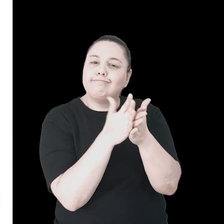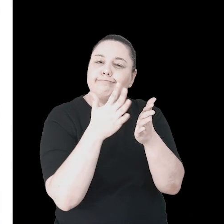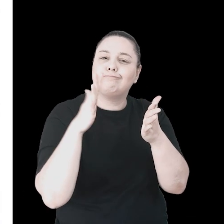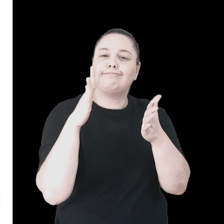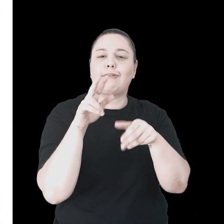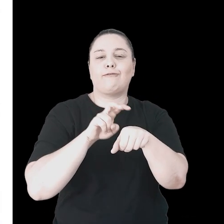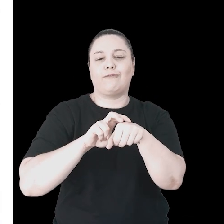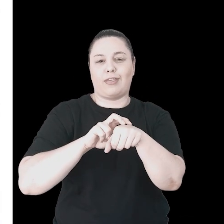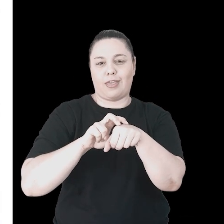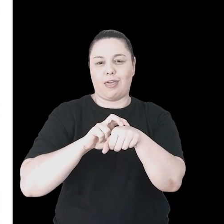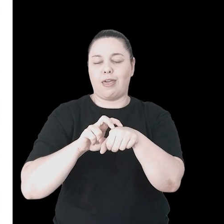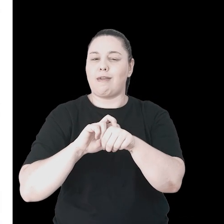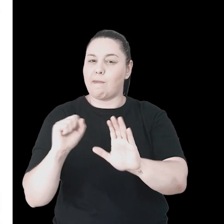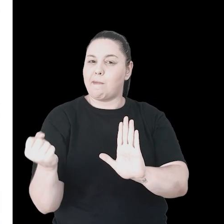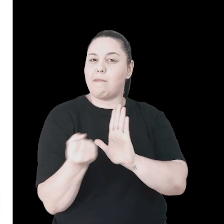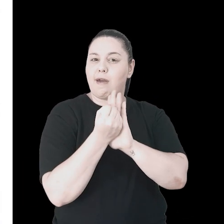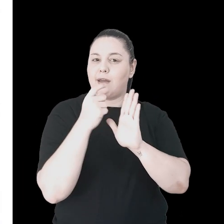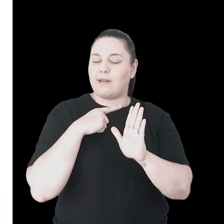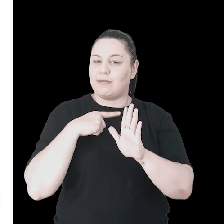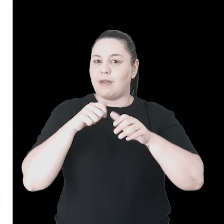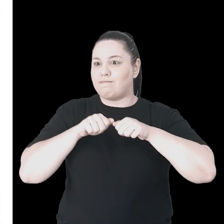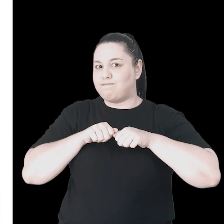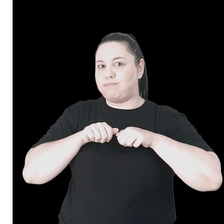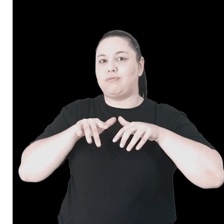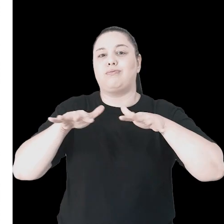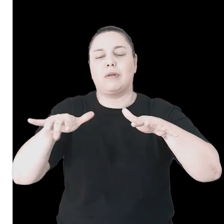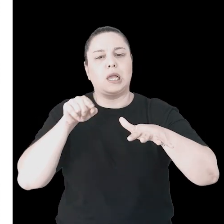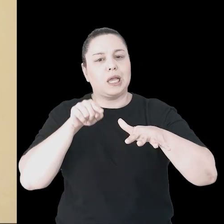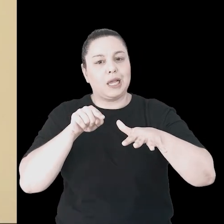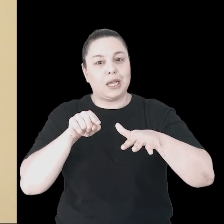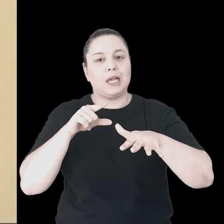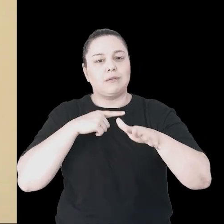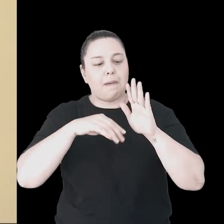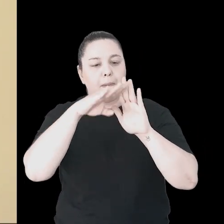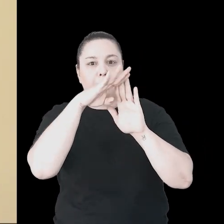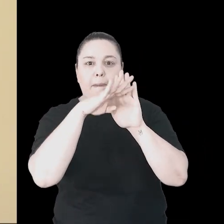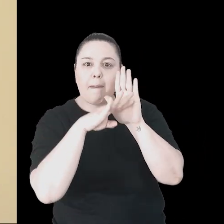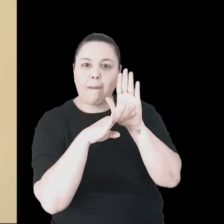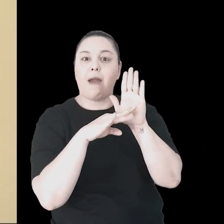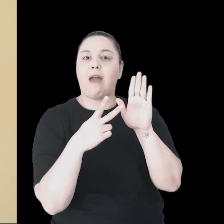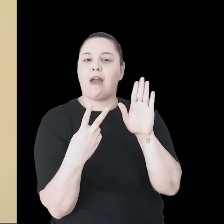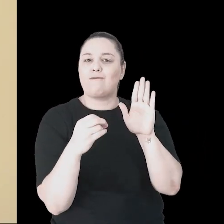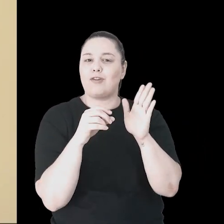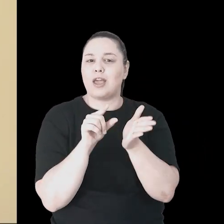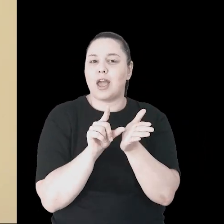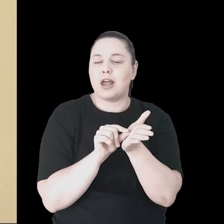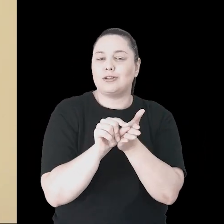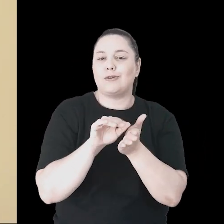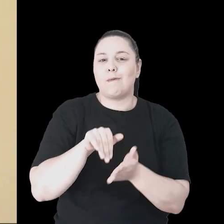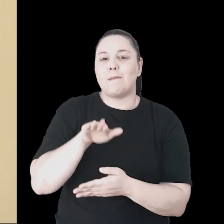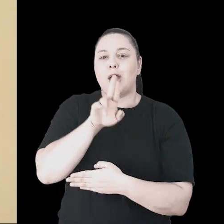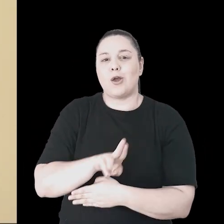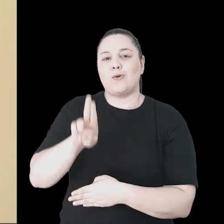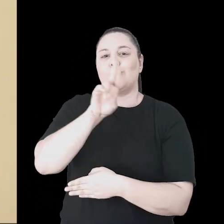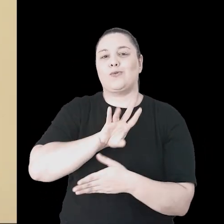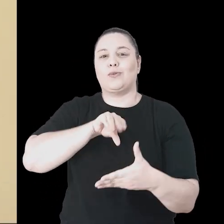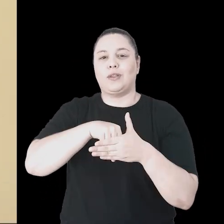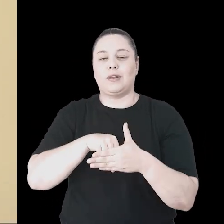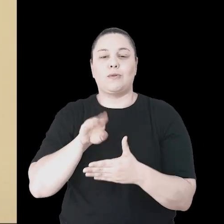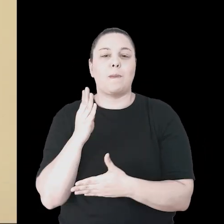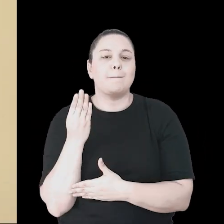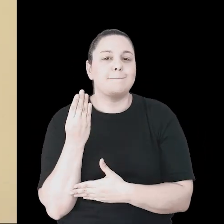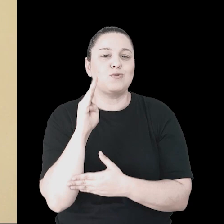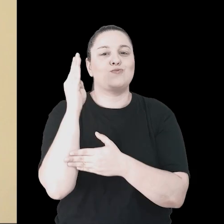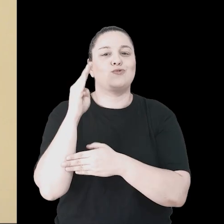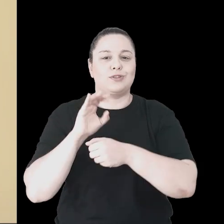fluorescente verde como marcador para expressão gênica, que está entre os 20 artigos mais citados na área de